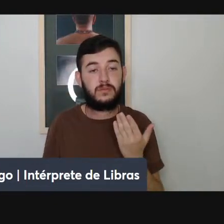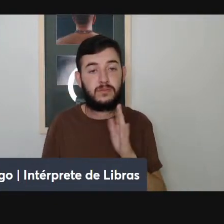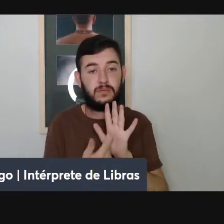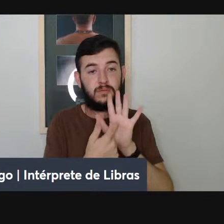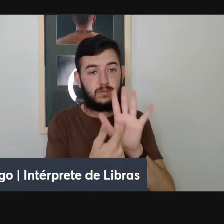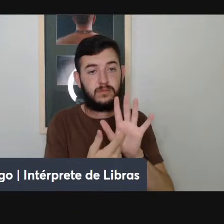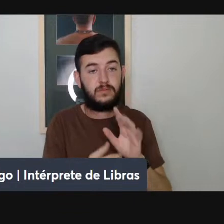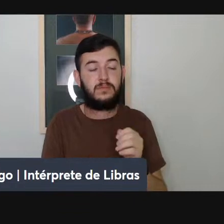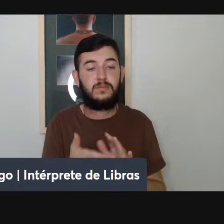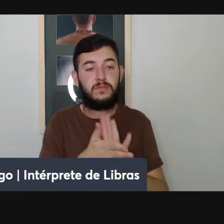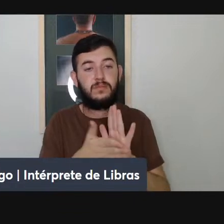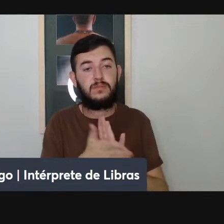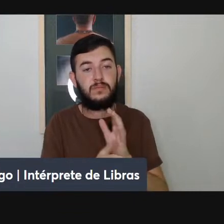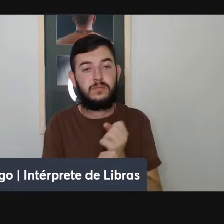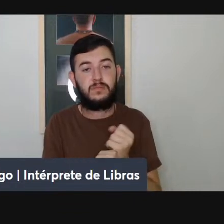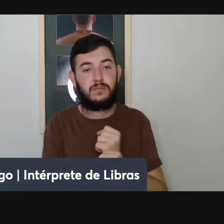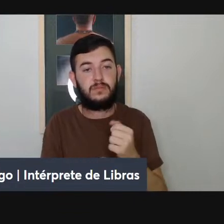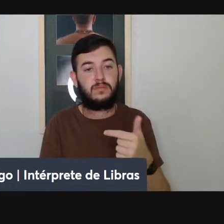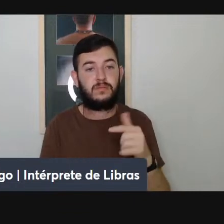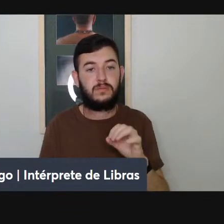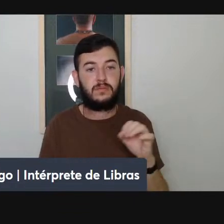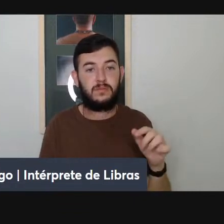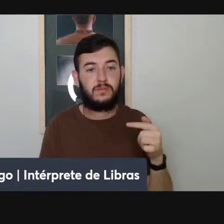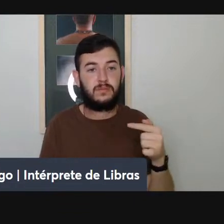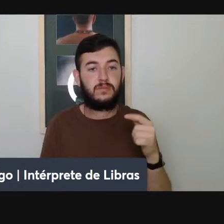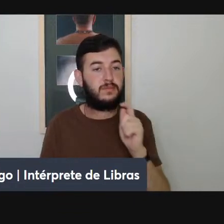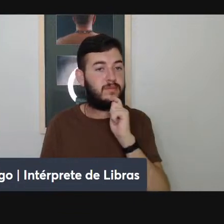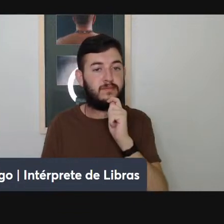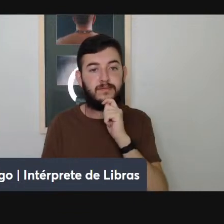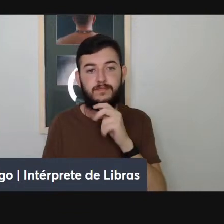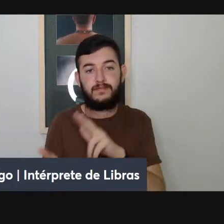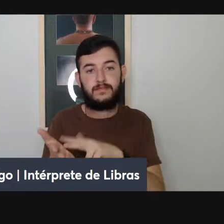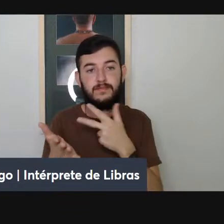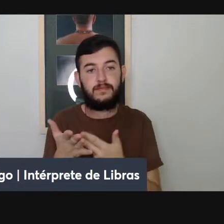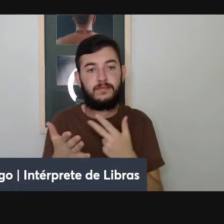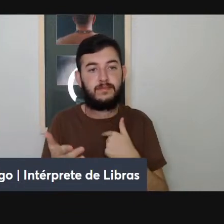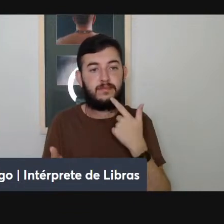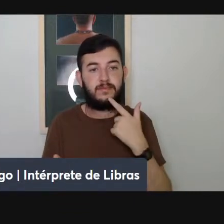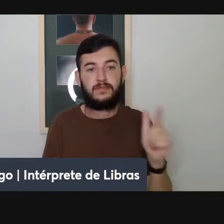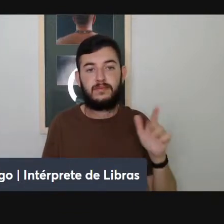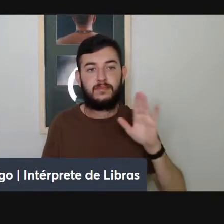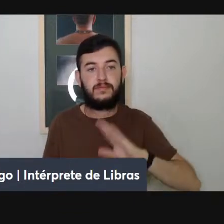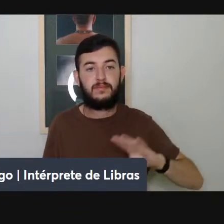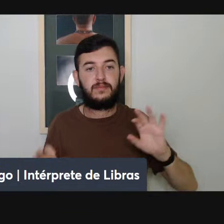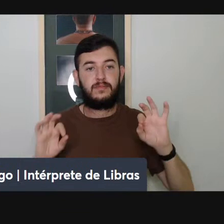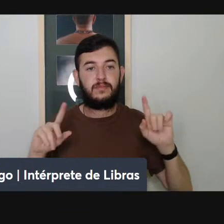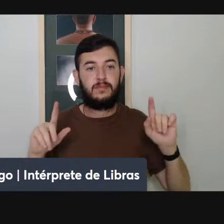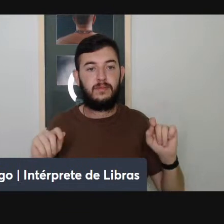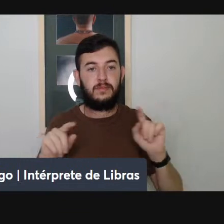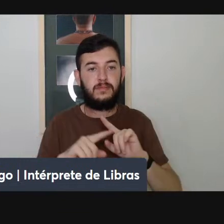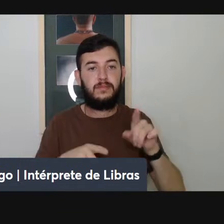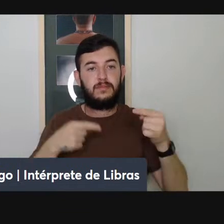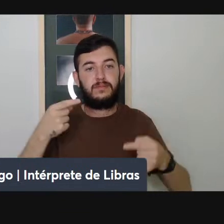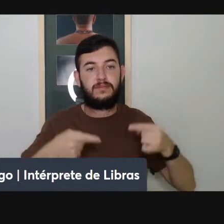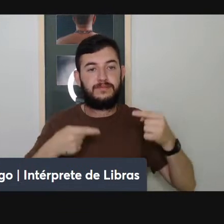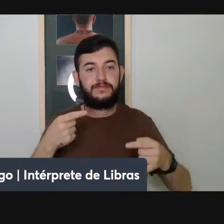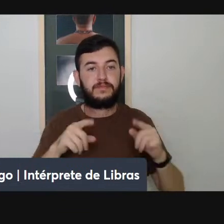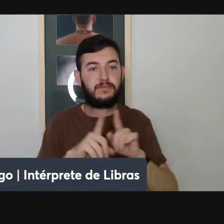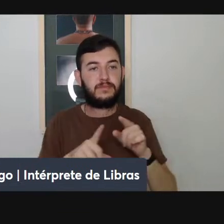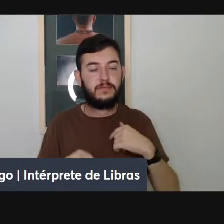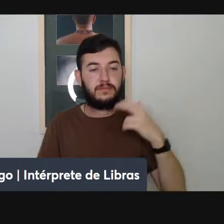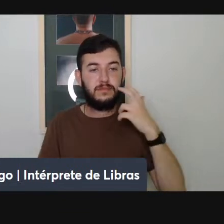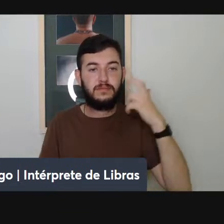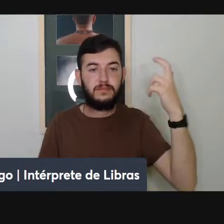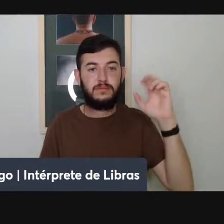publicado em 2007 e, infelizmente, ainda sem tradução para o português, discute intelectuais e